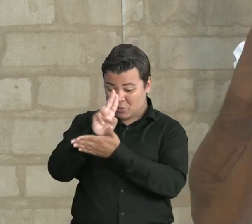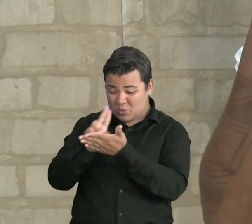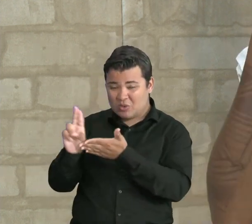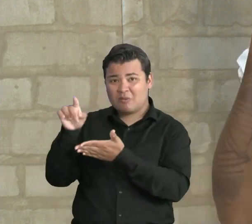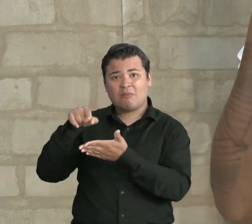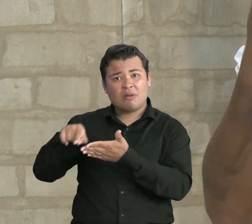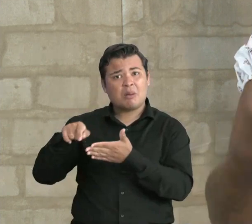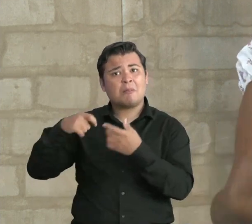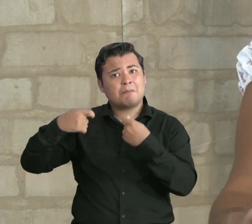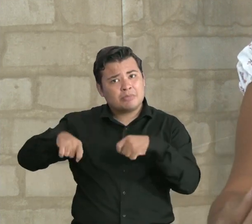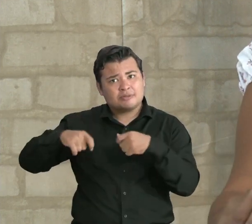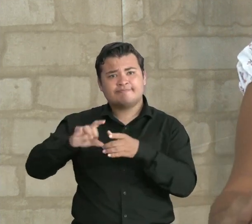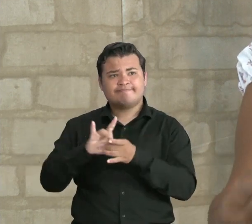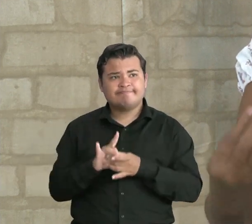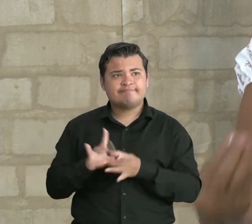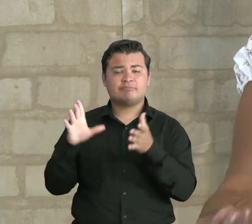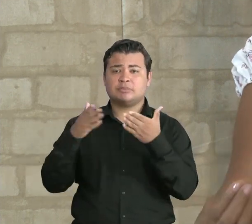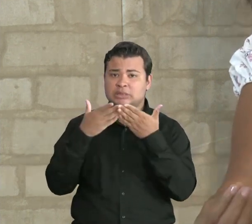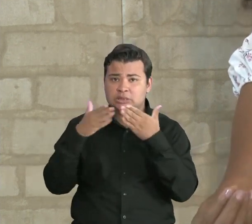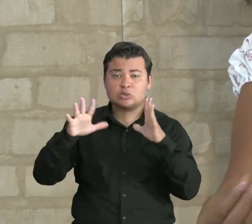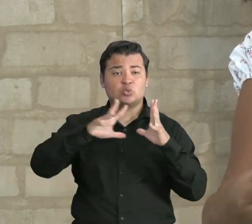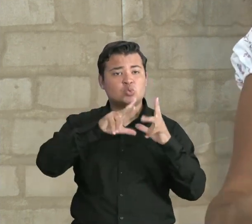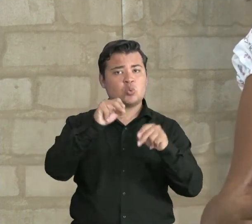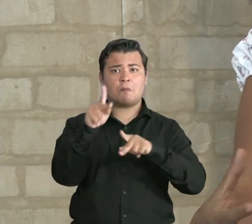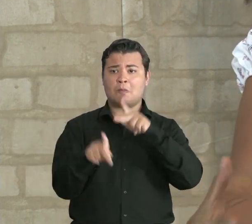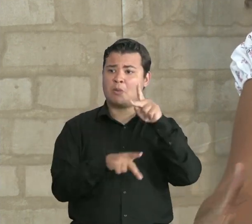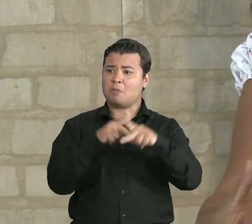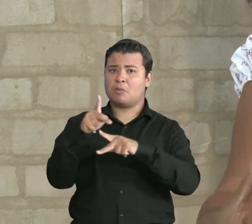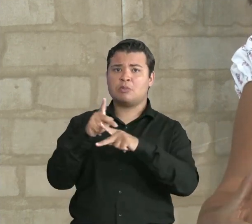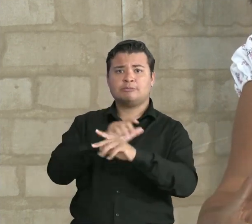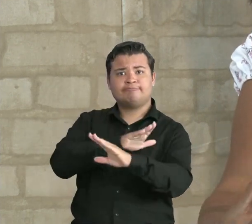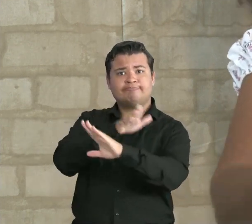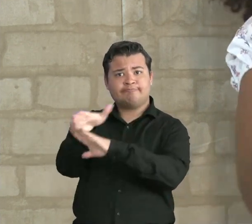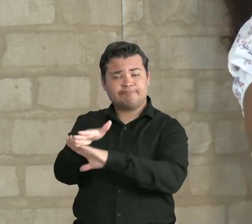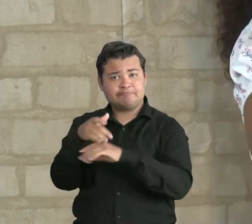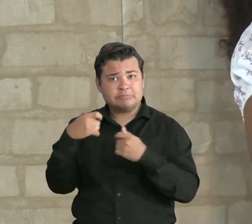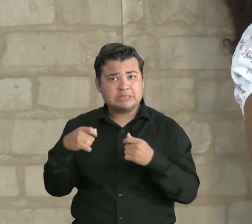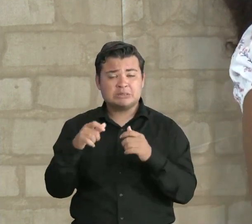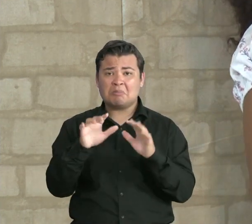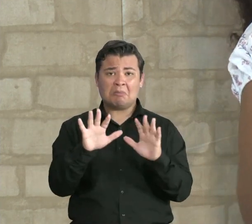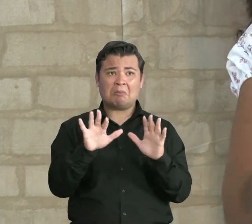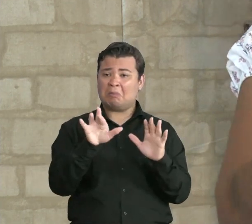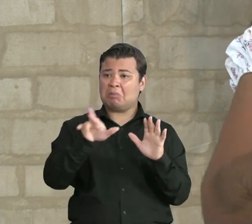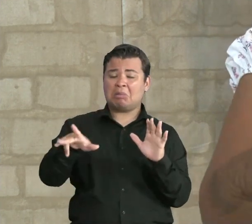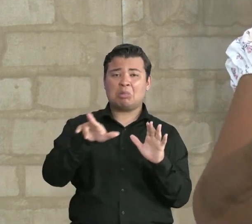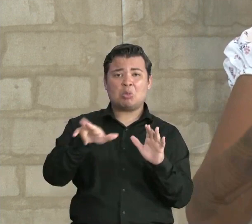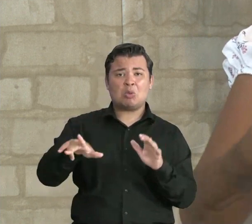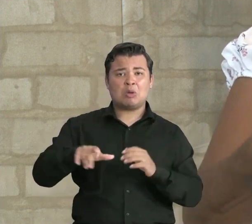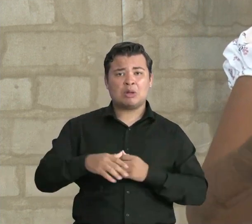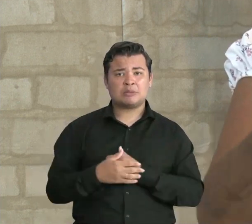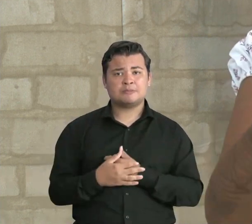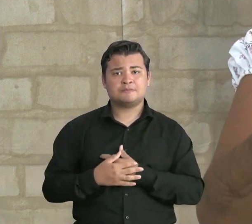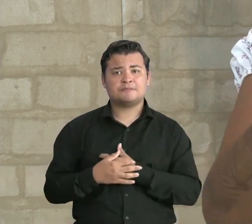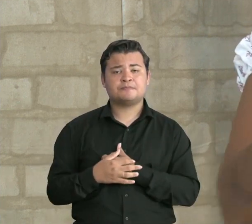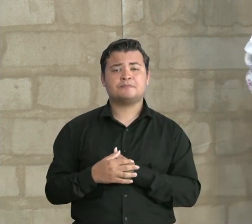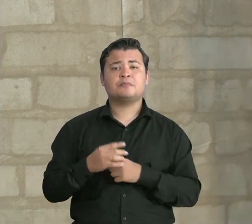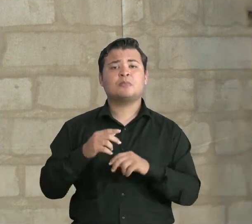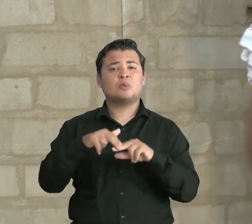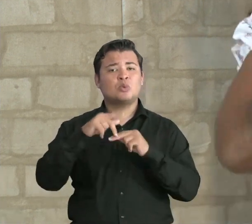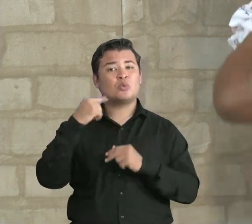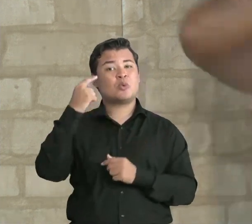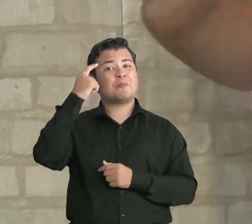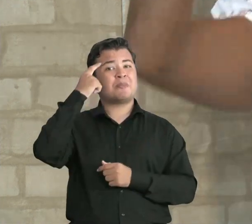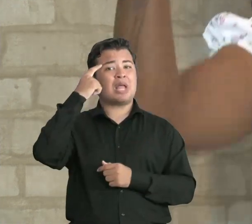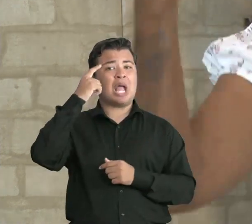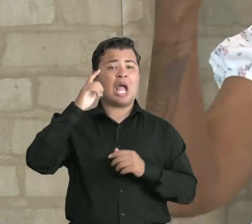deveria ser acessível a toda a população, não é. Por isso a gente tem a falsa impressão que a universidade